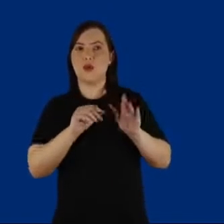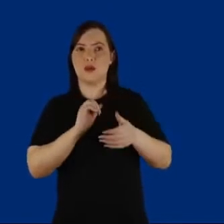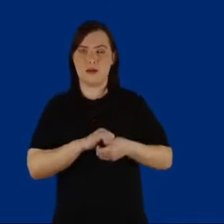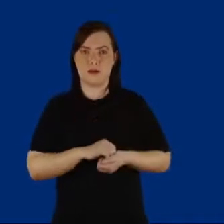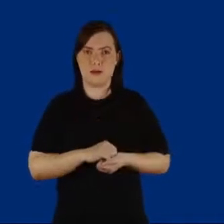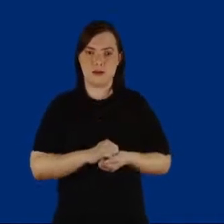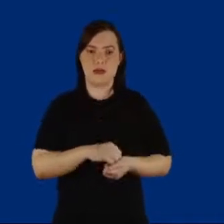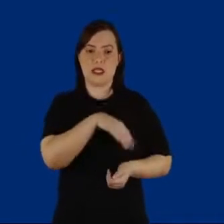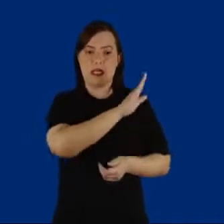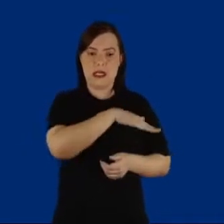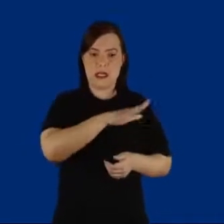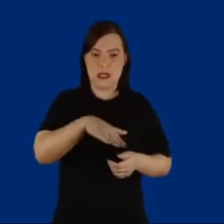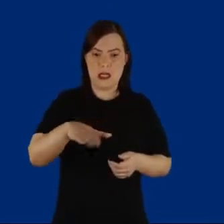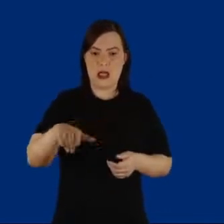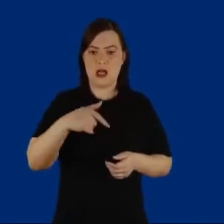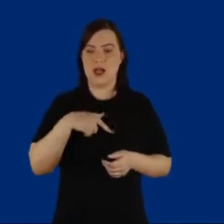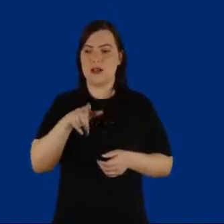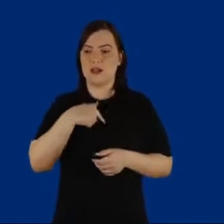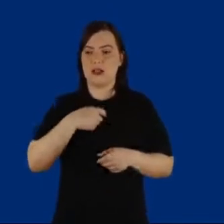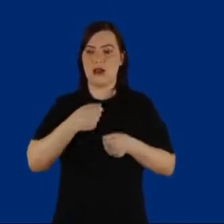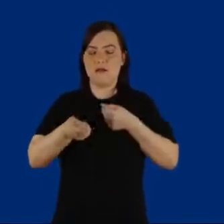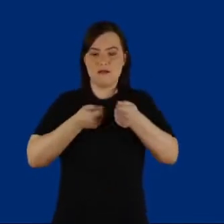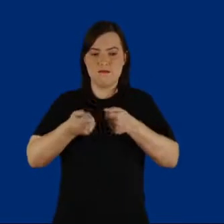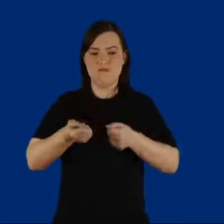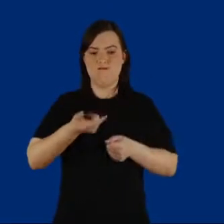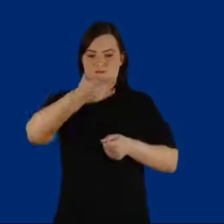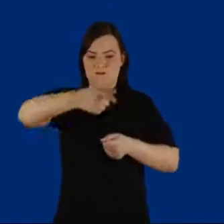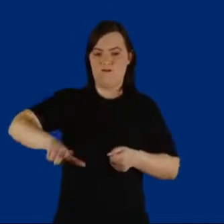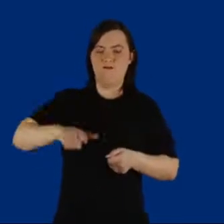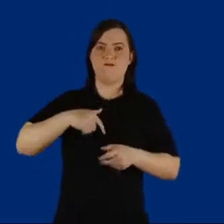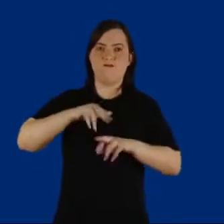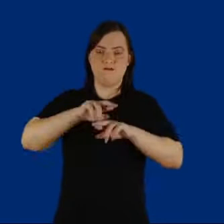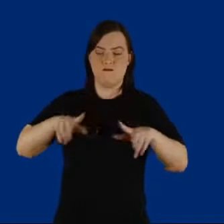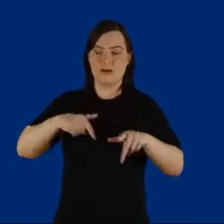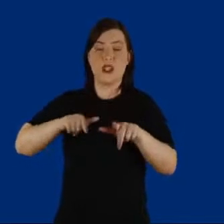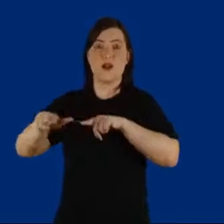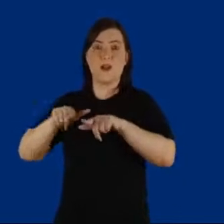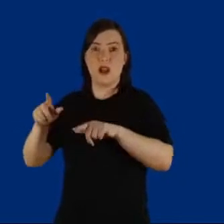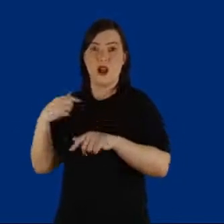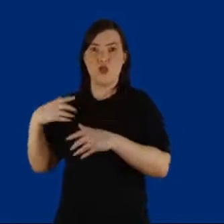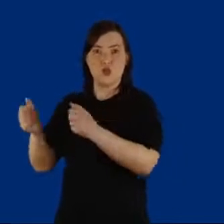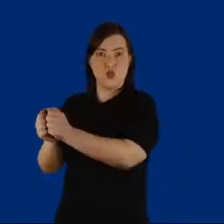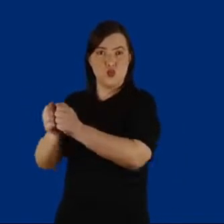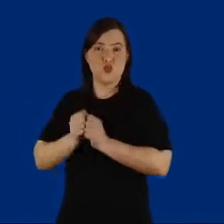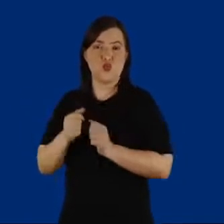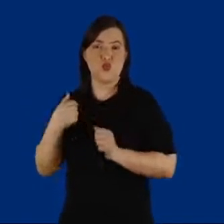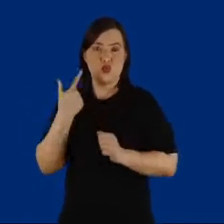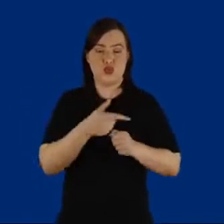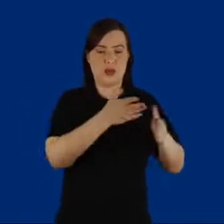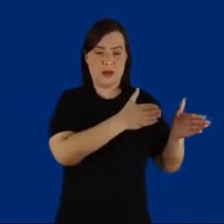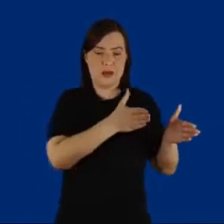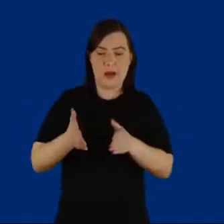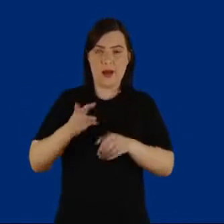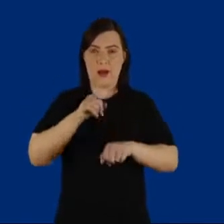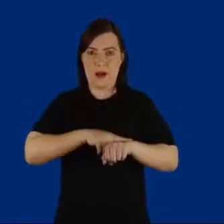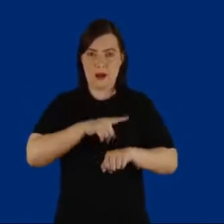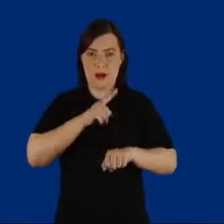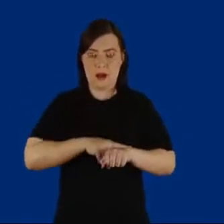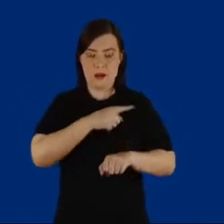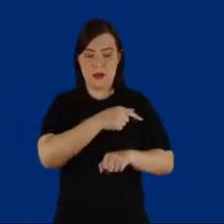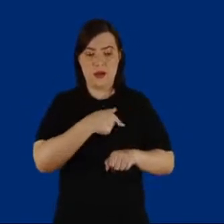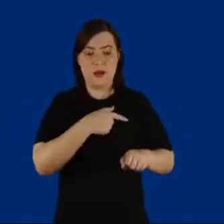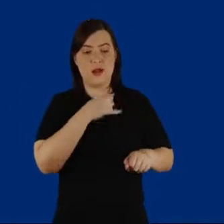as crianças mais fora de controle de suas escolas para trabalhar conosco durante um período de tempo. Isso